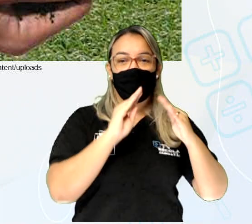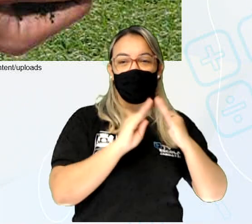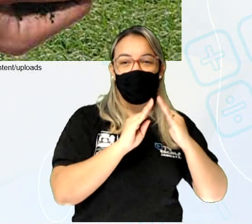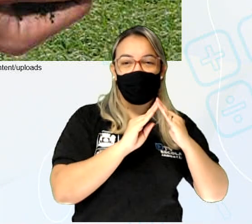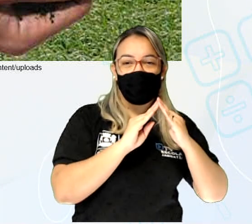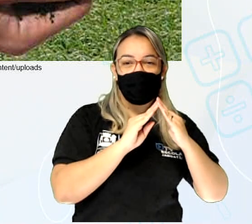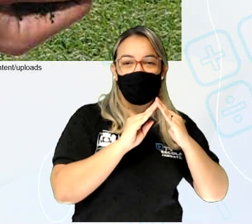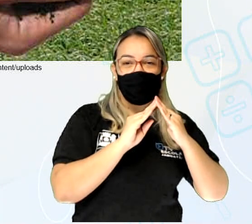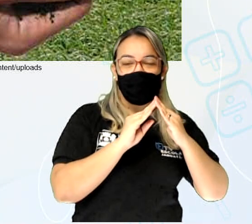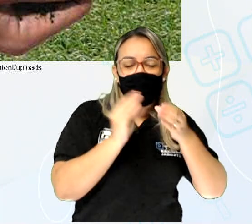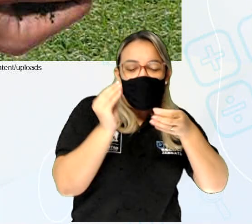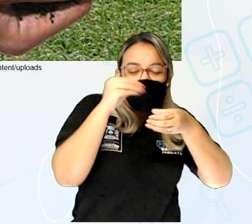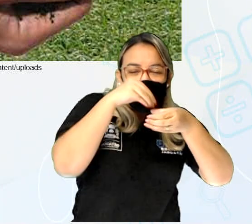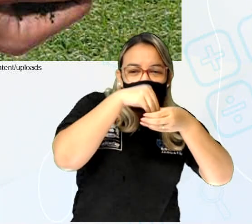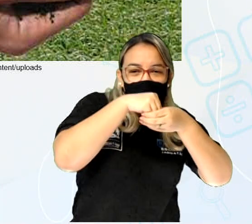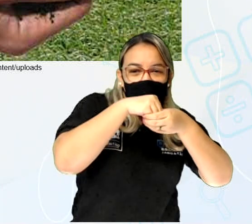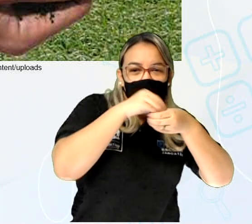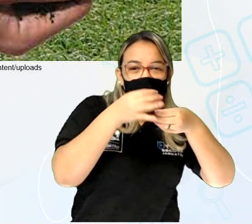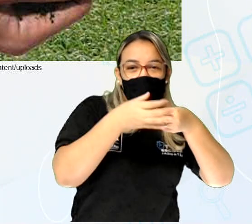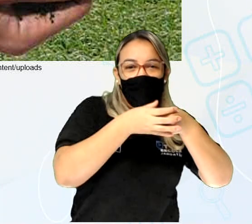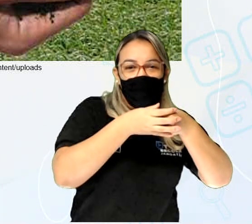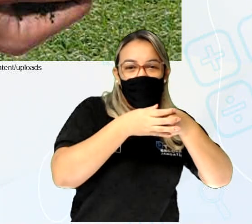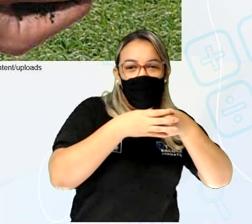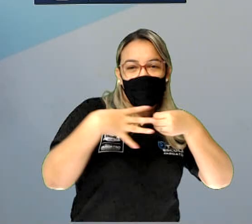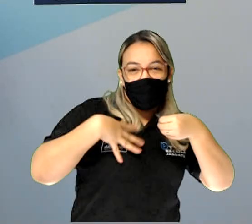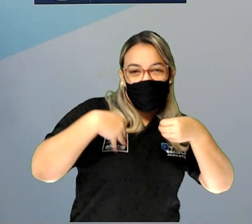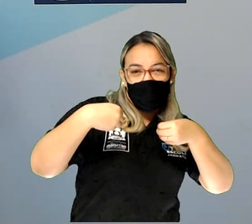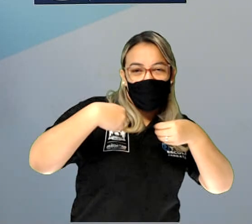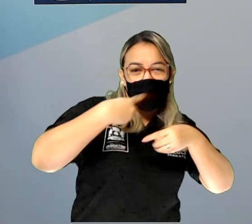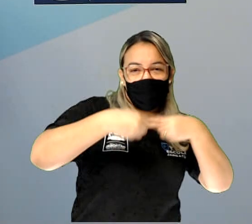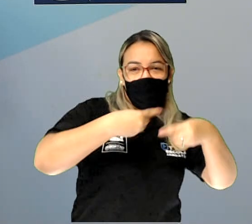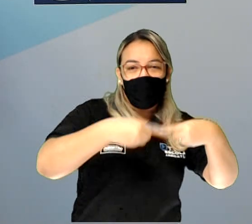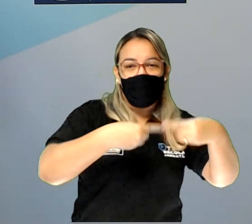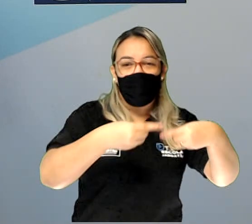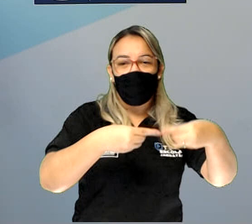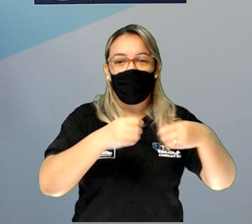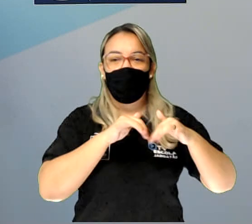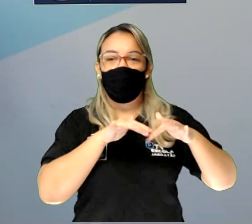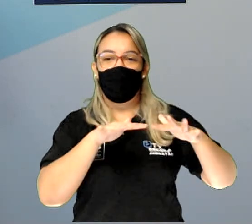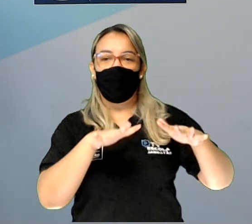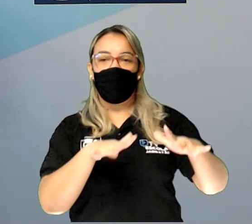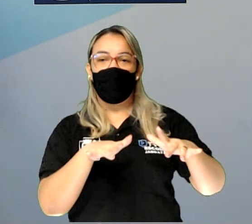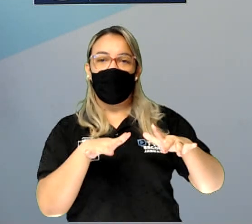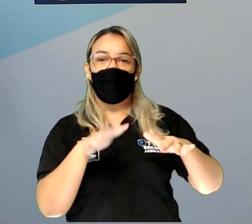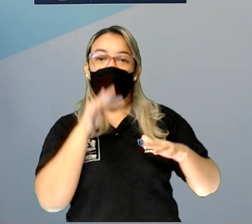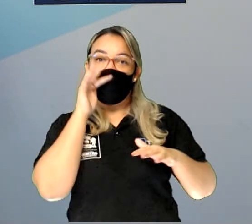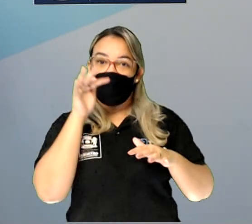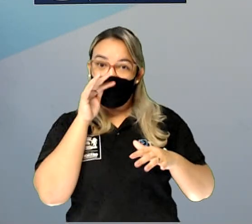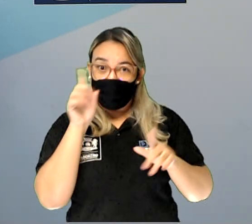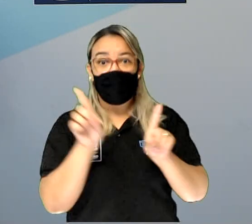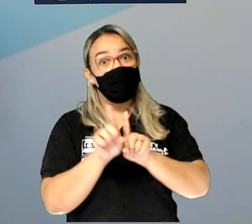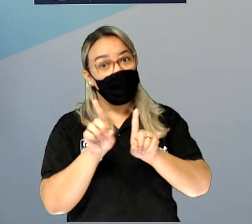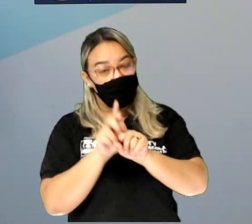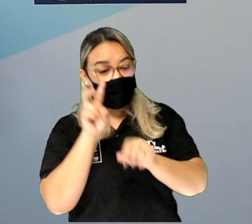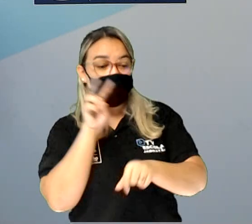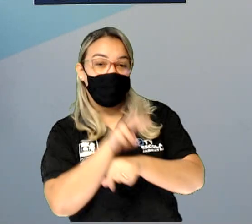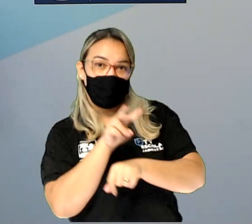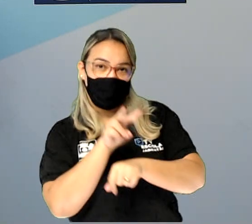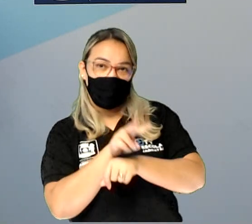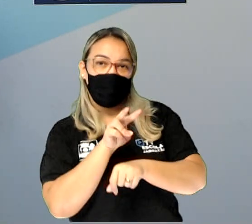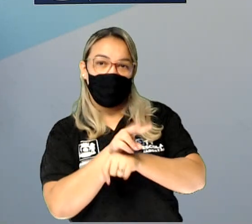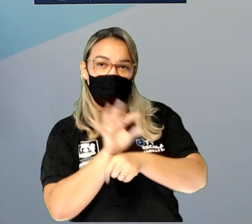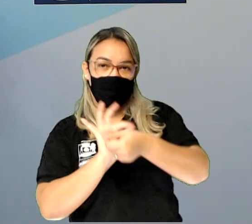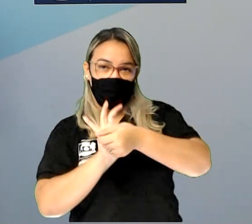seus ovos, onde elas também vão se reproduzir. Então a planta ela também serve de proteção para